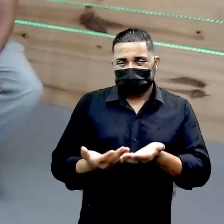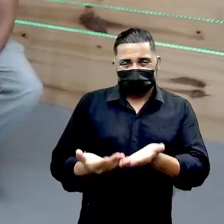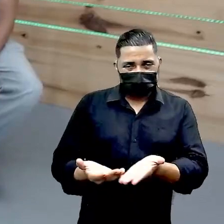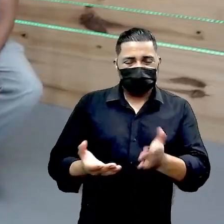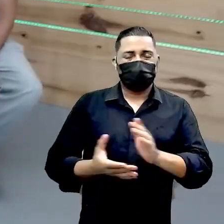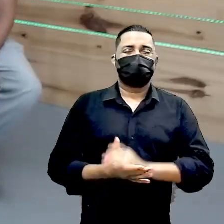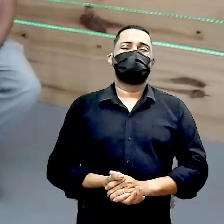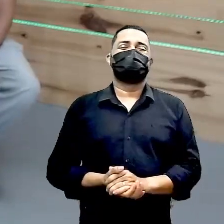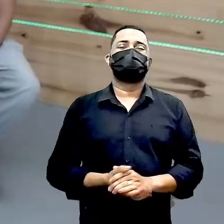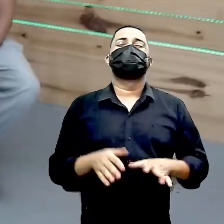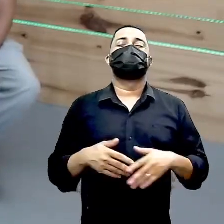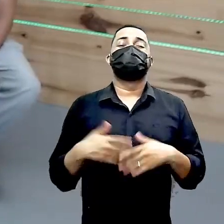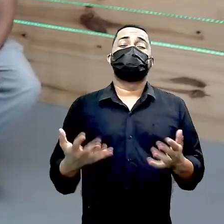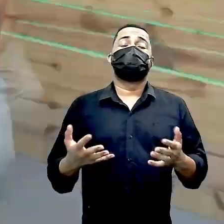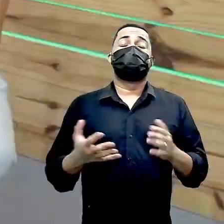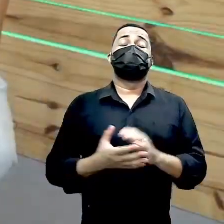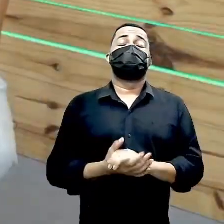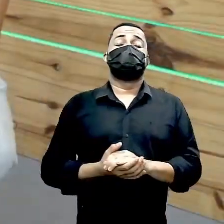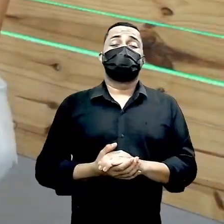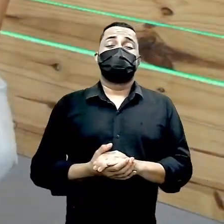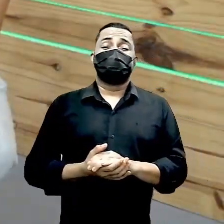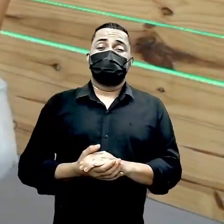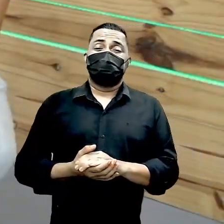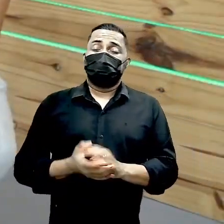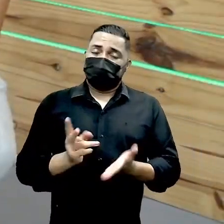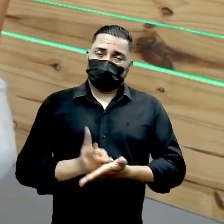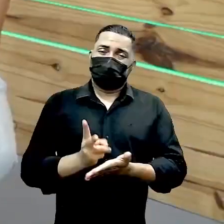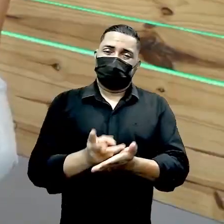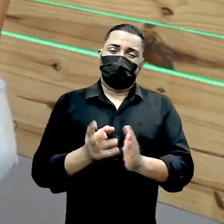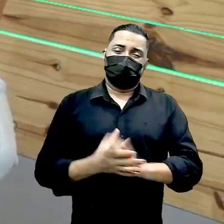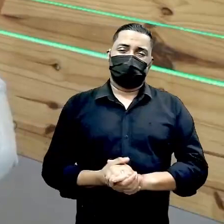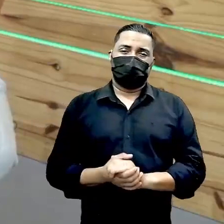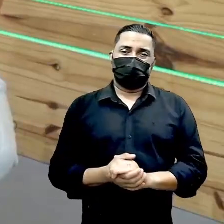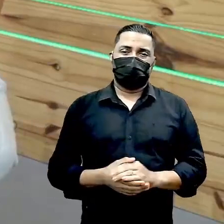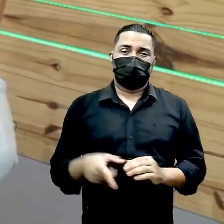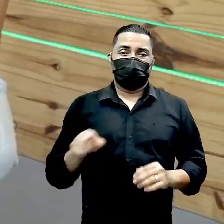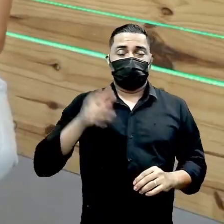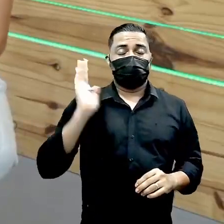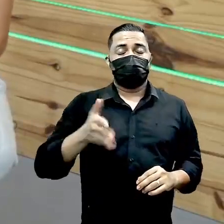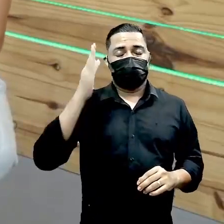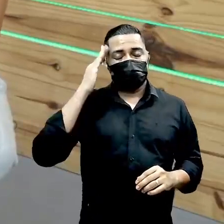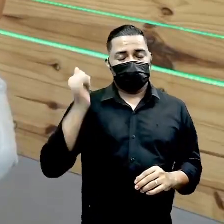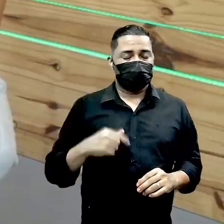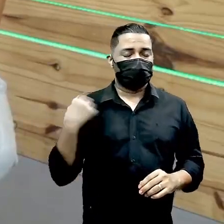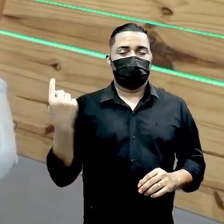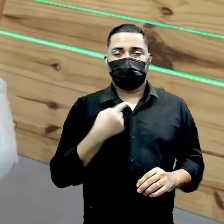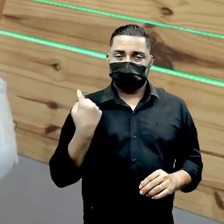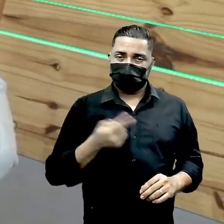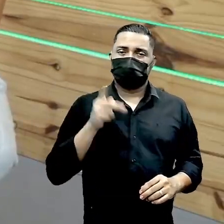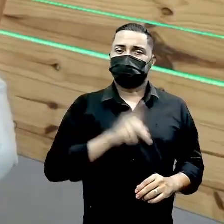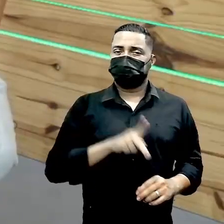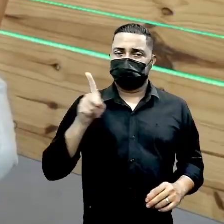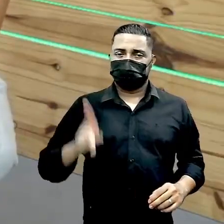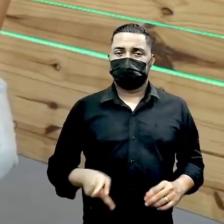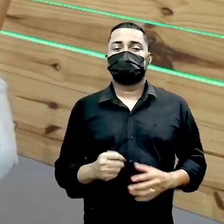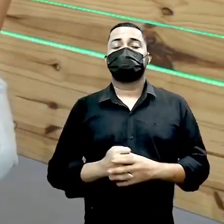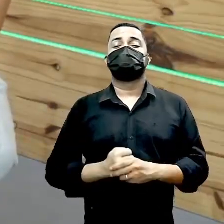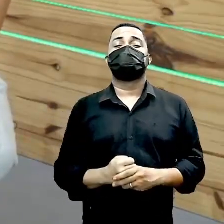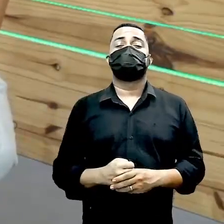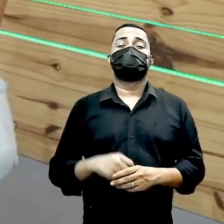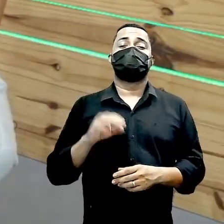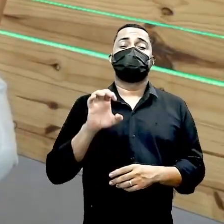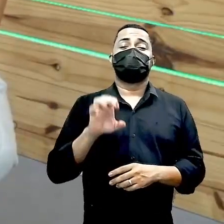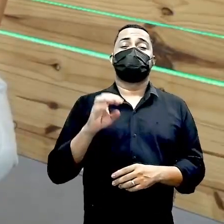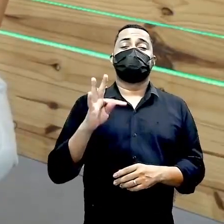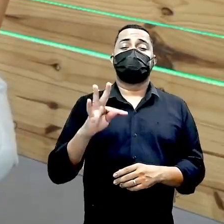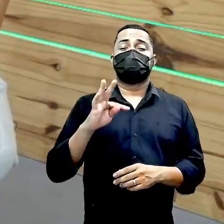certo? Bom, vamos seguir. Como vocês já sabem, nós somos os seus professores da